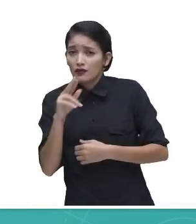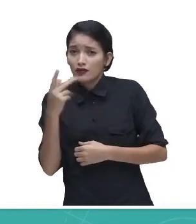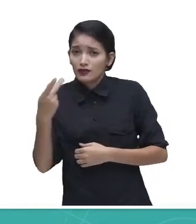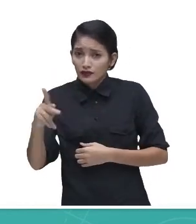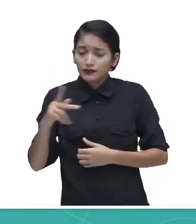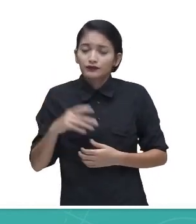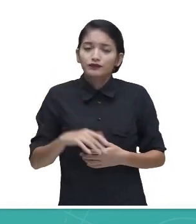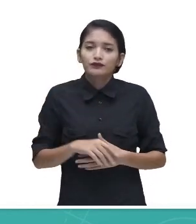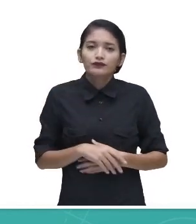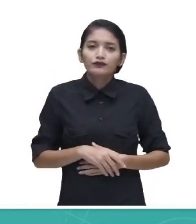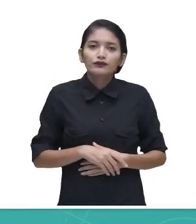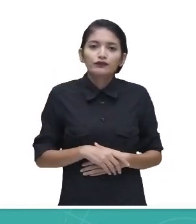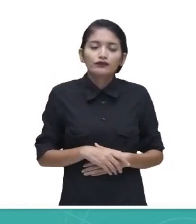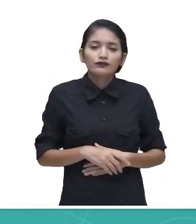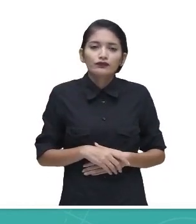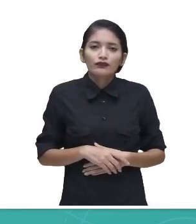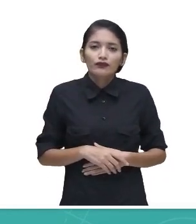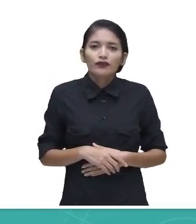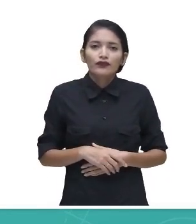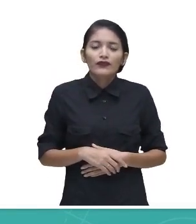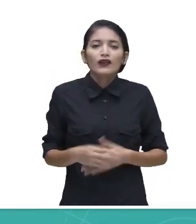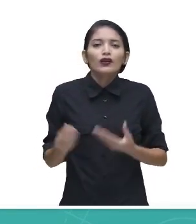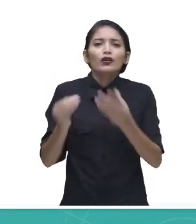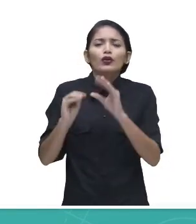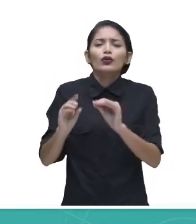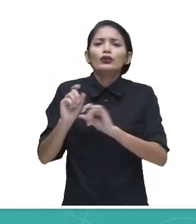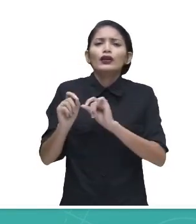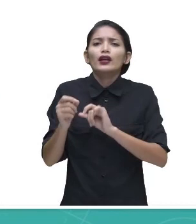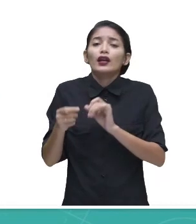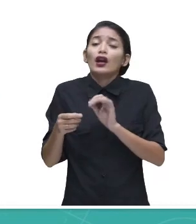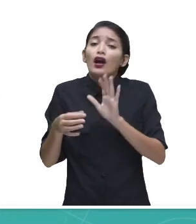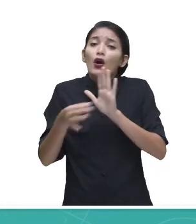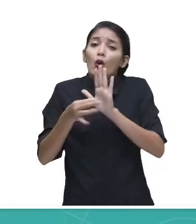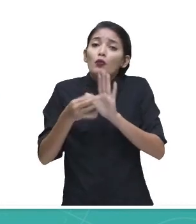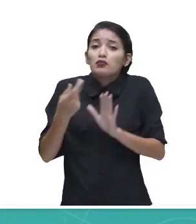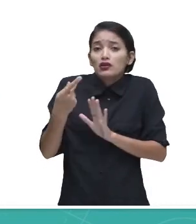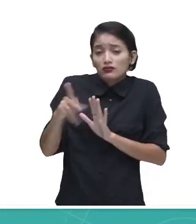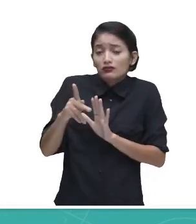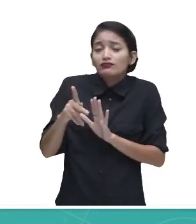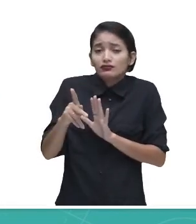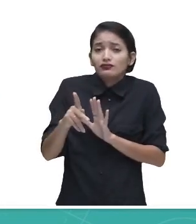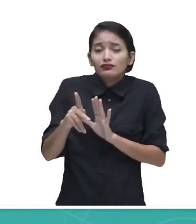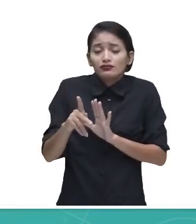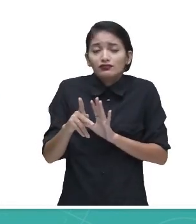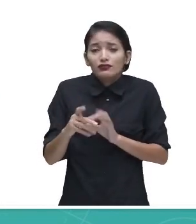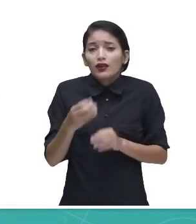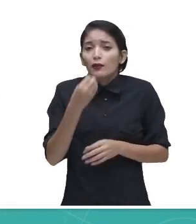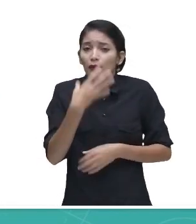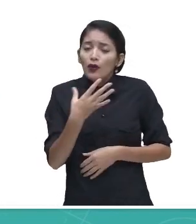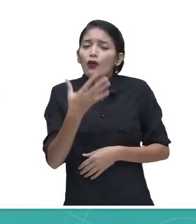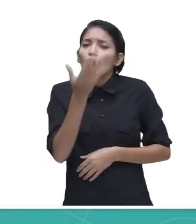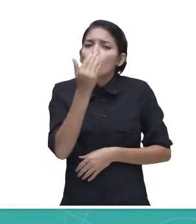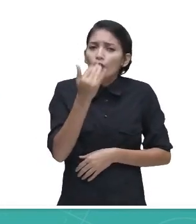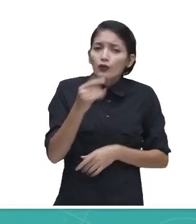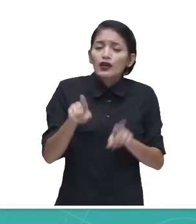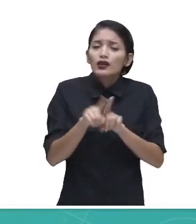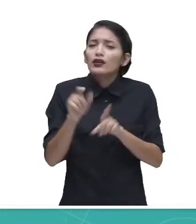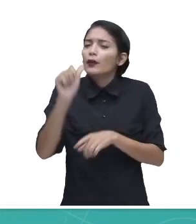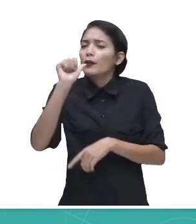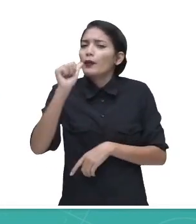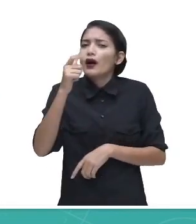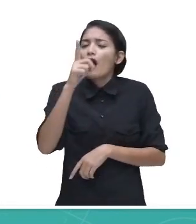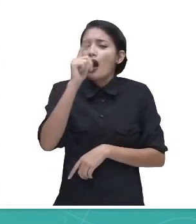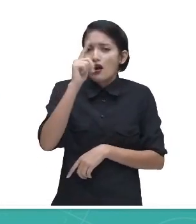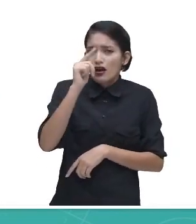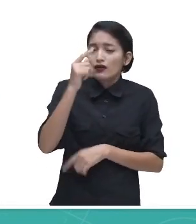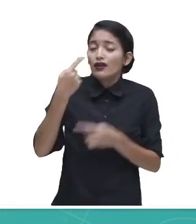dela, que ela colocou a opinião dela, né? Uma boa alimentação saudável e tomar bastante água.